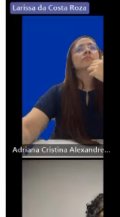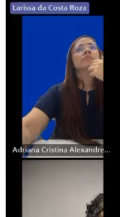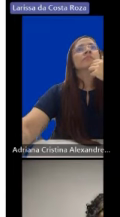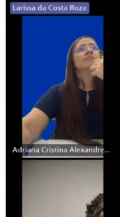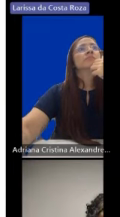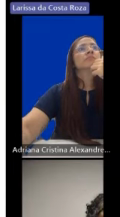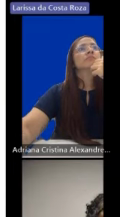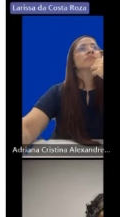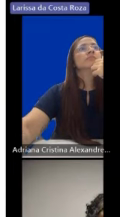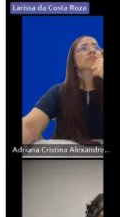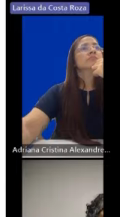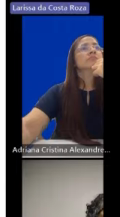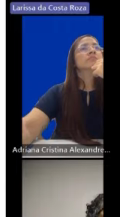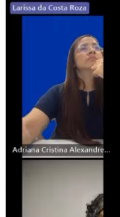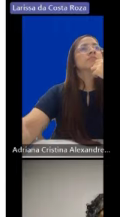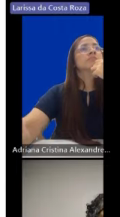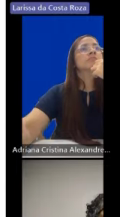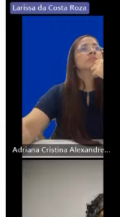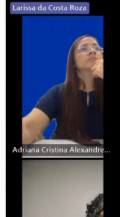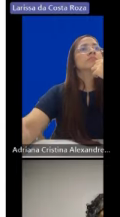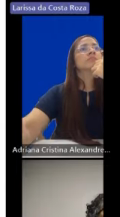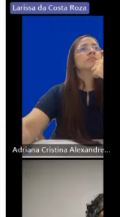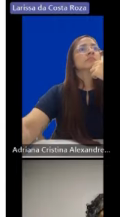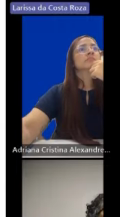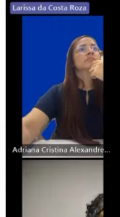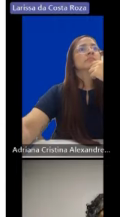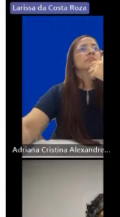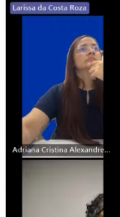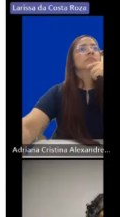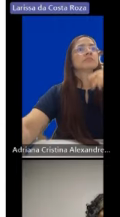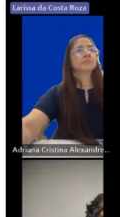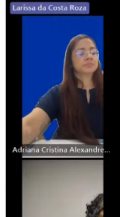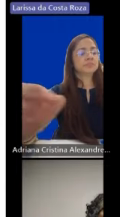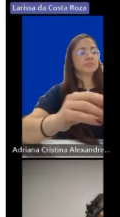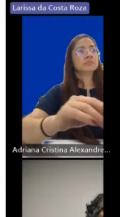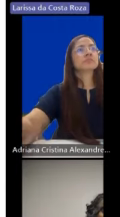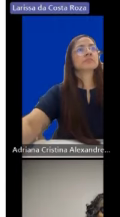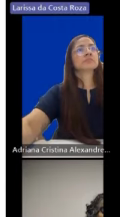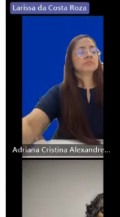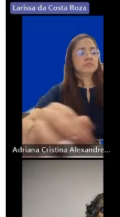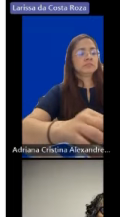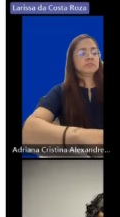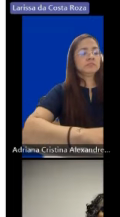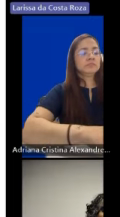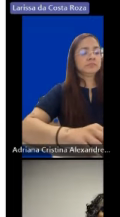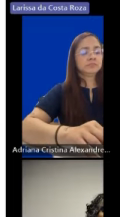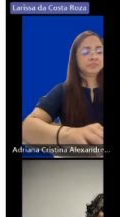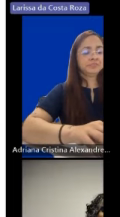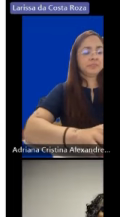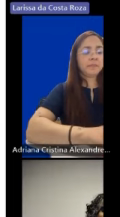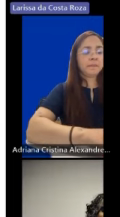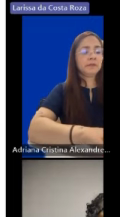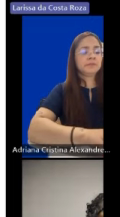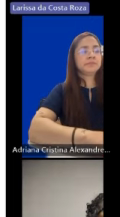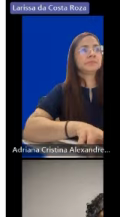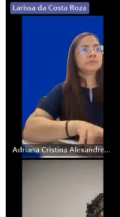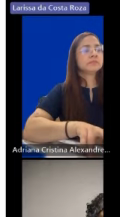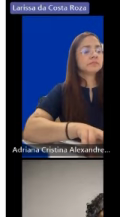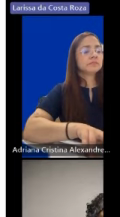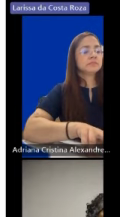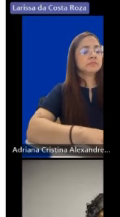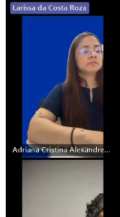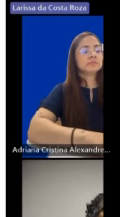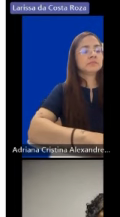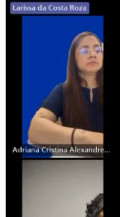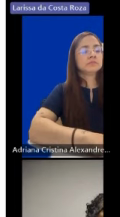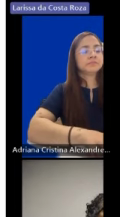ali o que está em cada lugar. Porém, quando a gente tem uma organização correta, na primeira gaveta eu tenho as medicações letais, na segunda eu tenho outras medicações, e